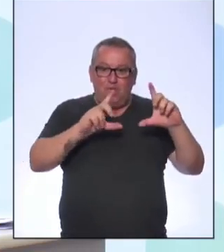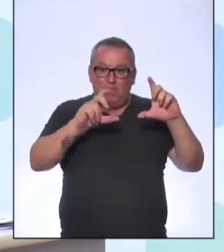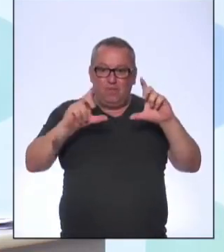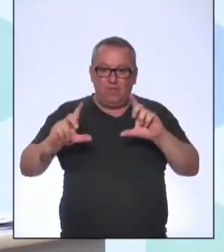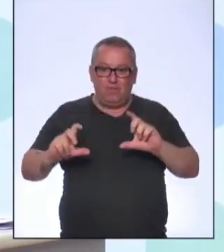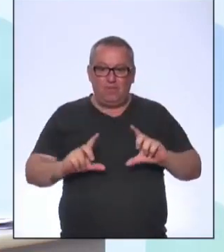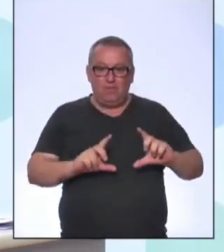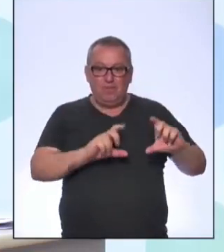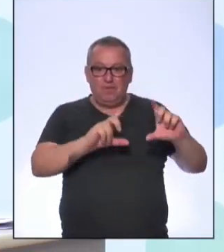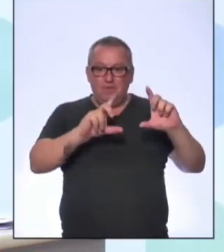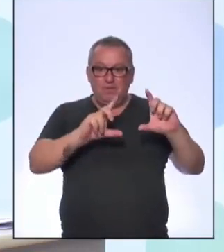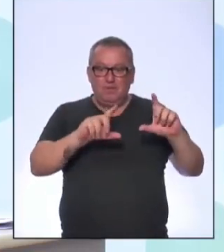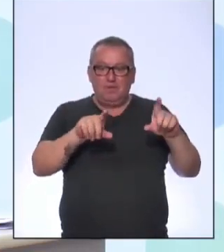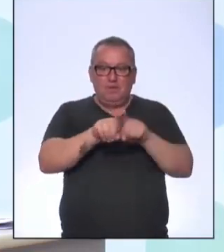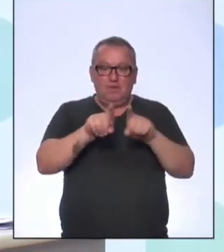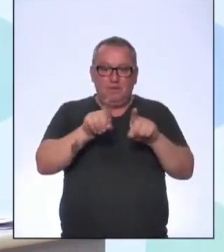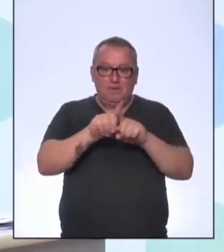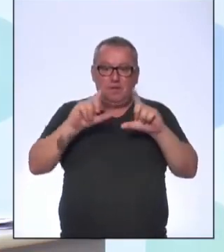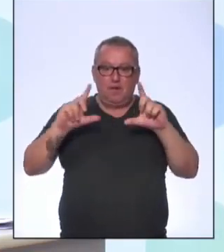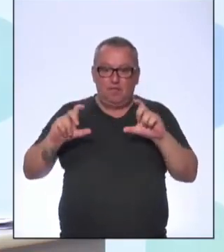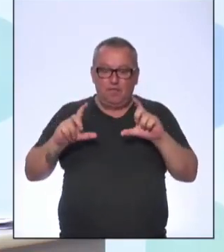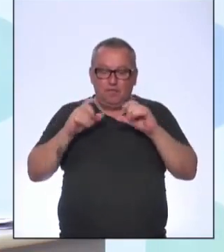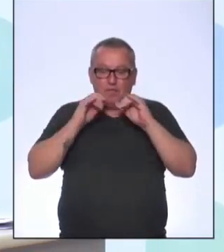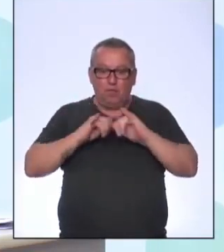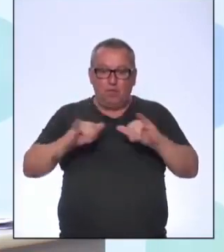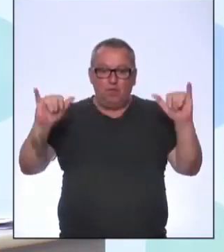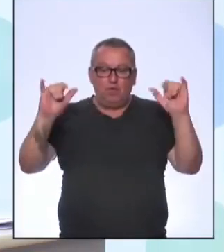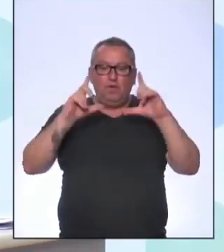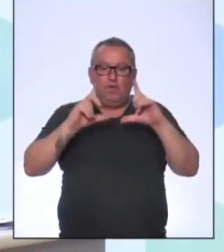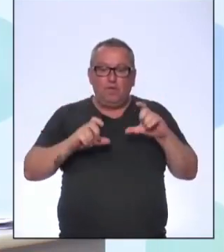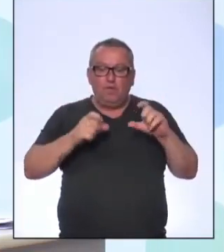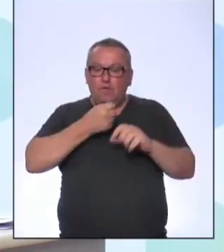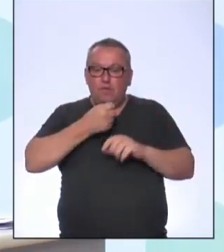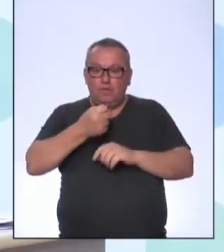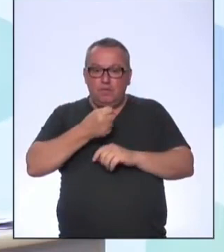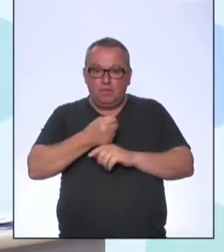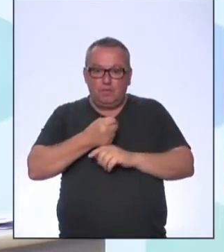a fotoreportagem e a fotonotícia são